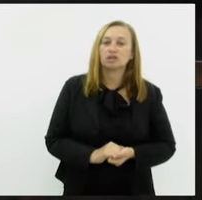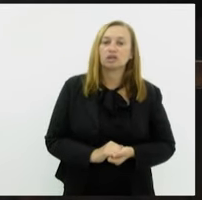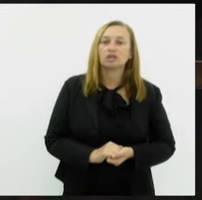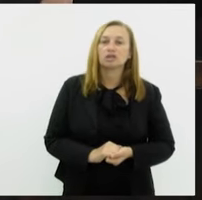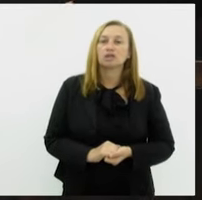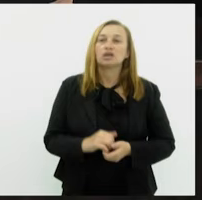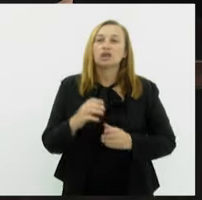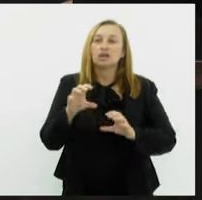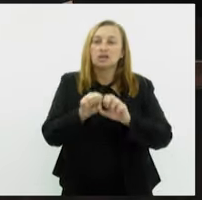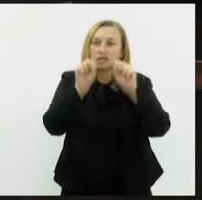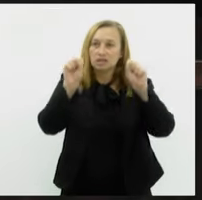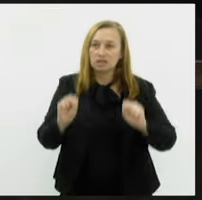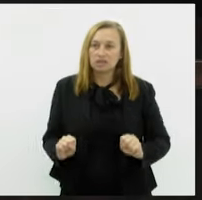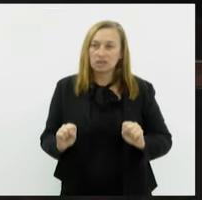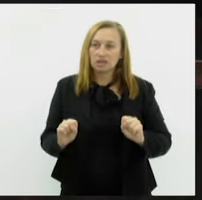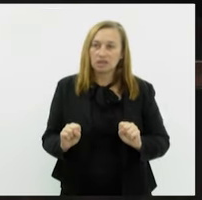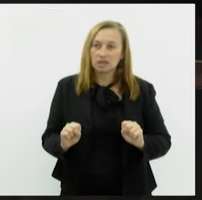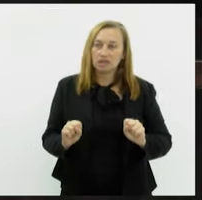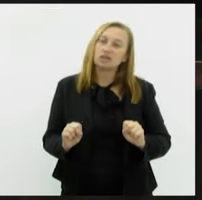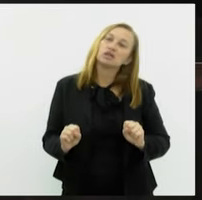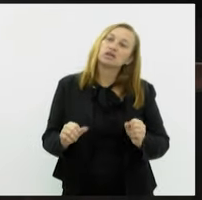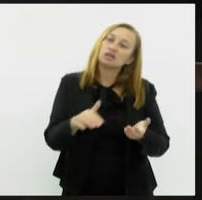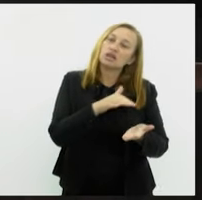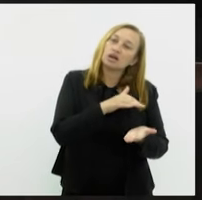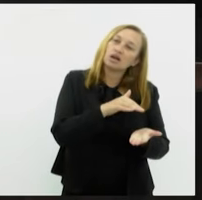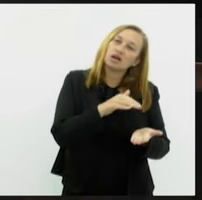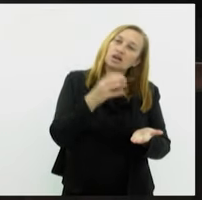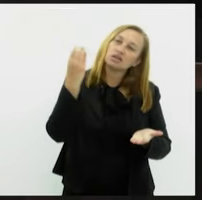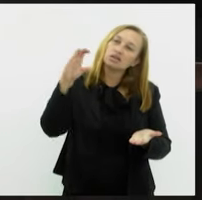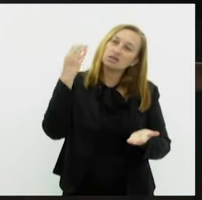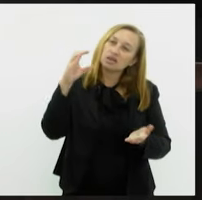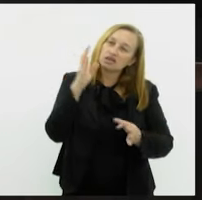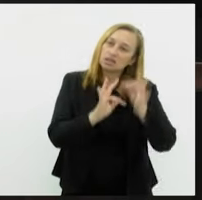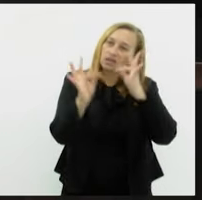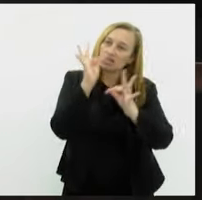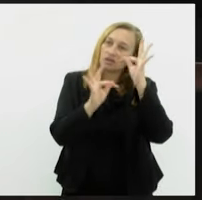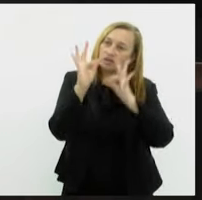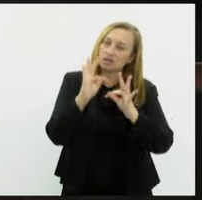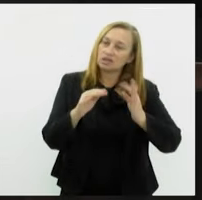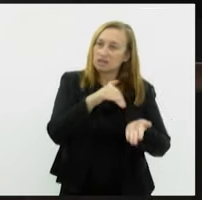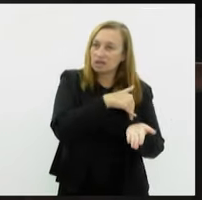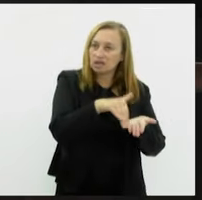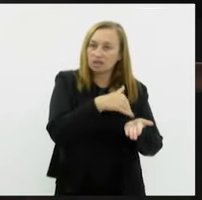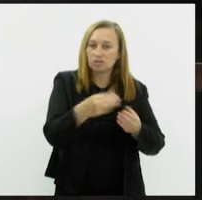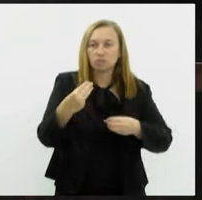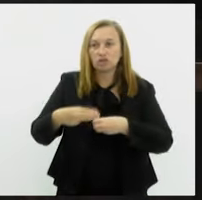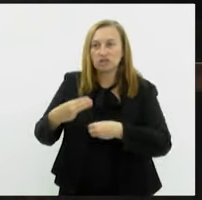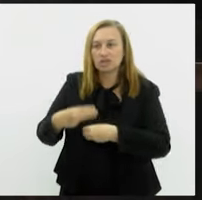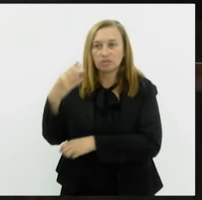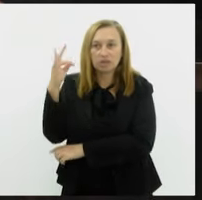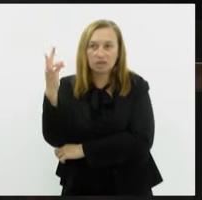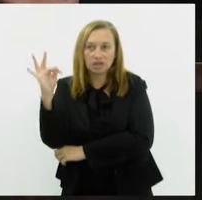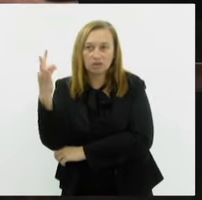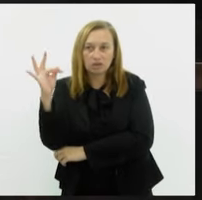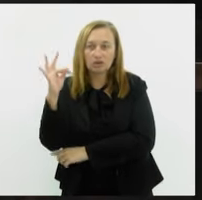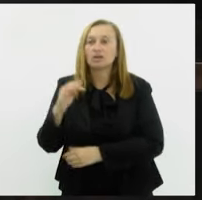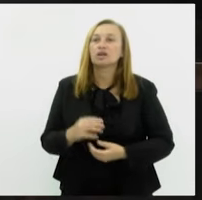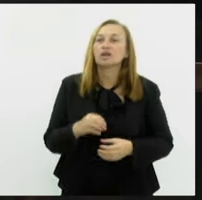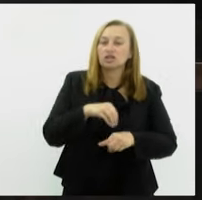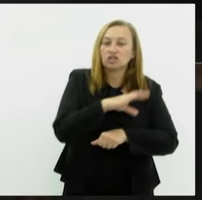de Ciência e Tecnologia do estado do Rio de Janeiro, no município de Teresópolis. Parecer da comissão de